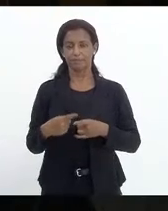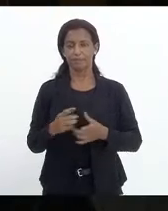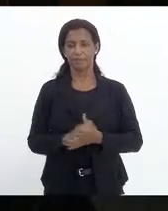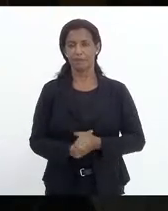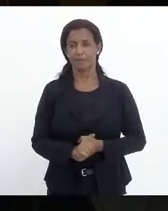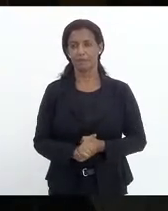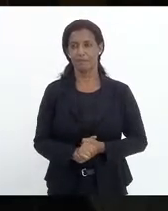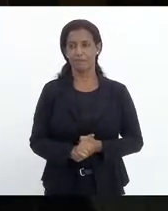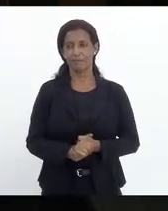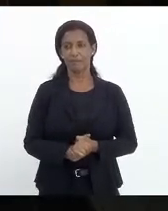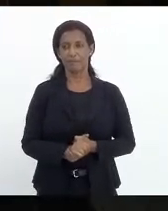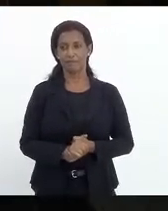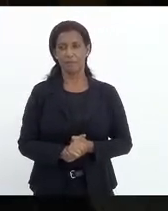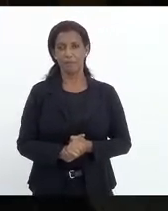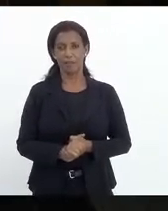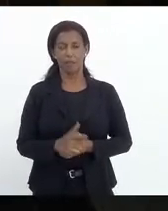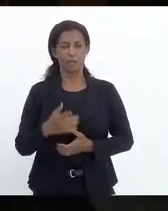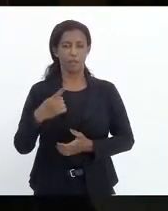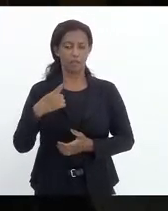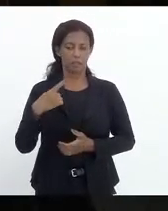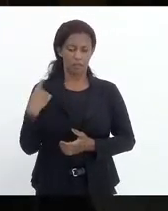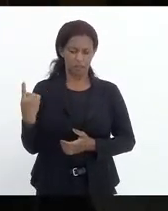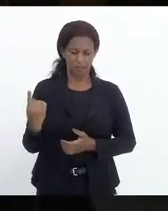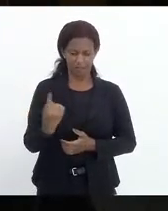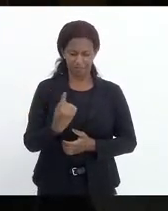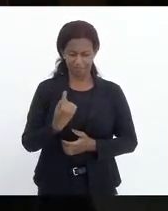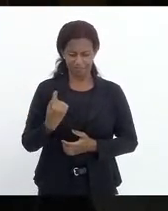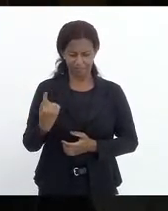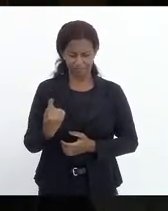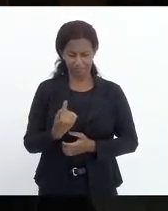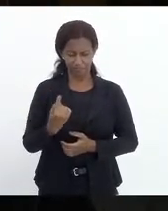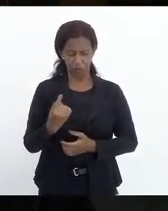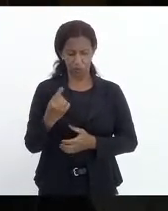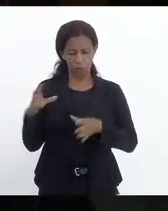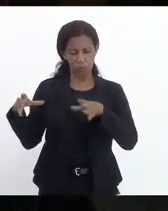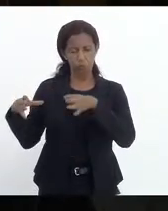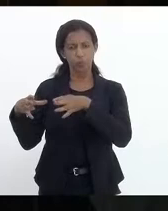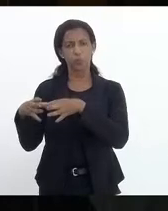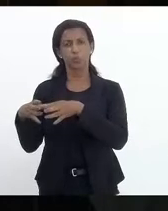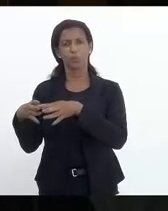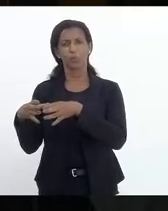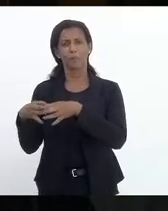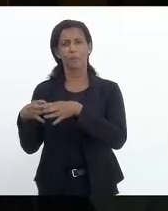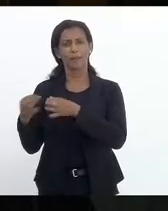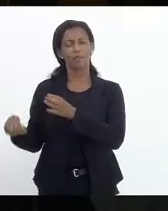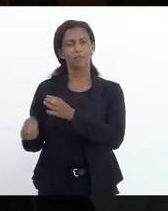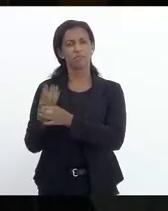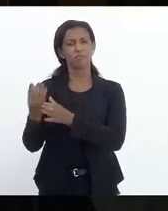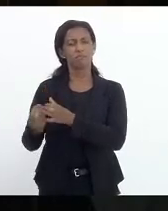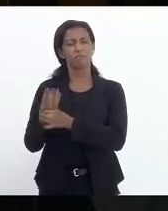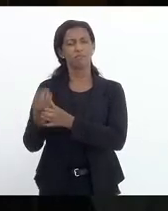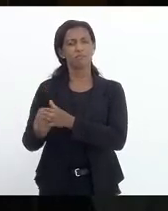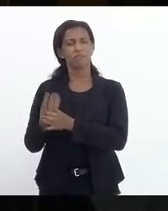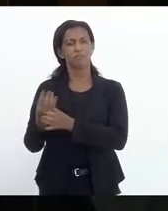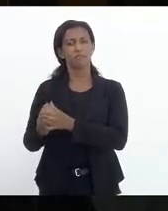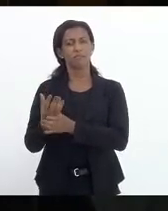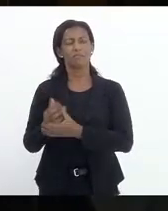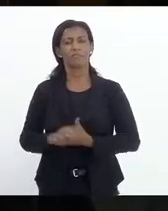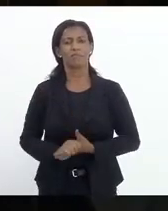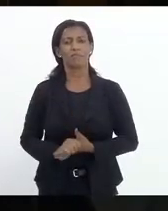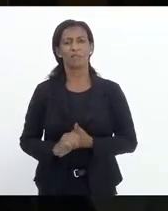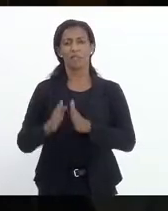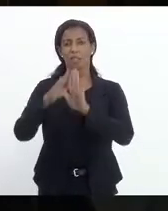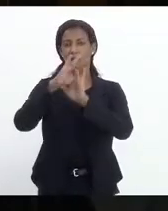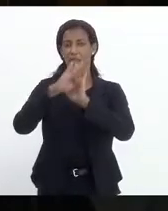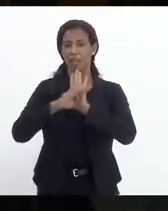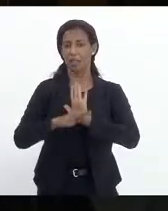esse pretenso pacote de investimentos na